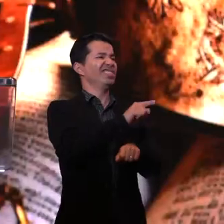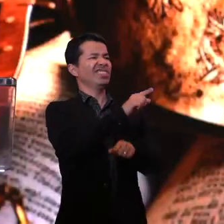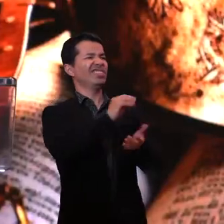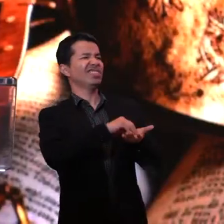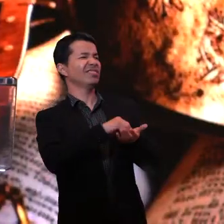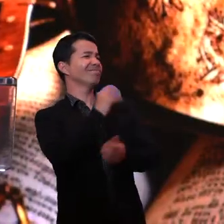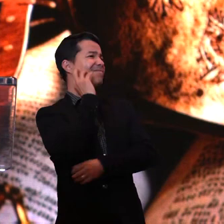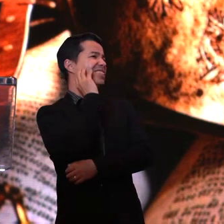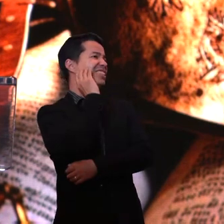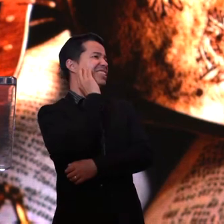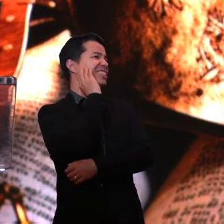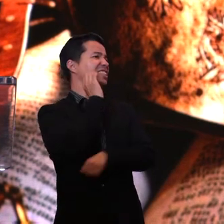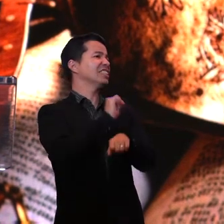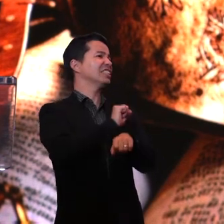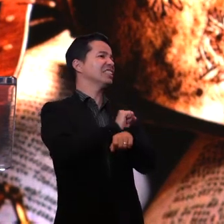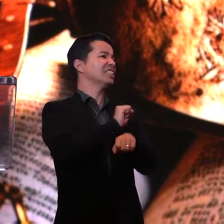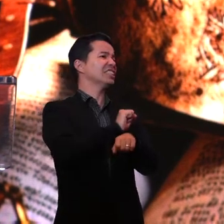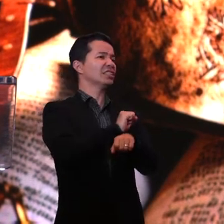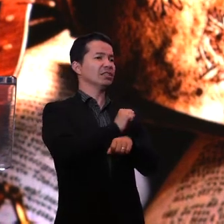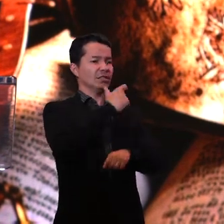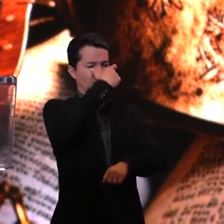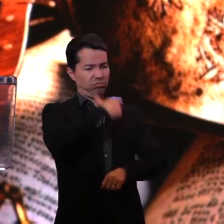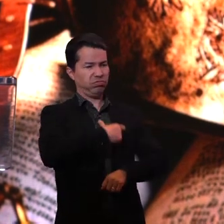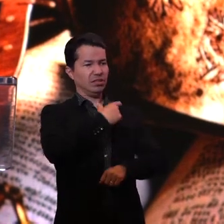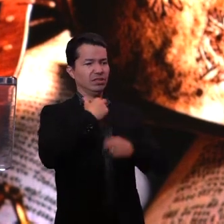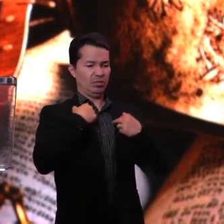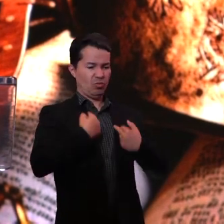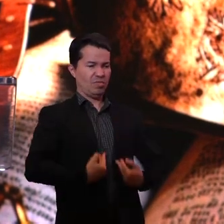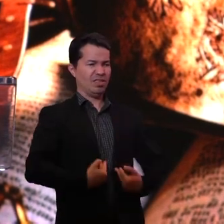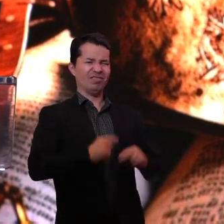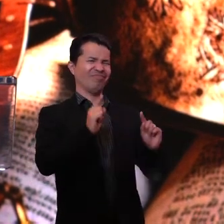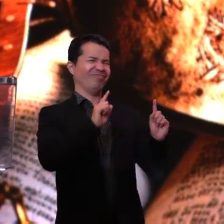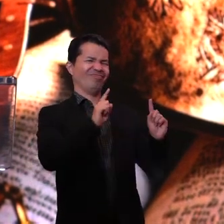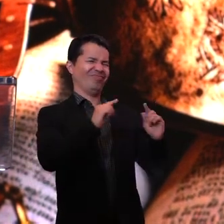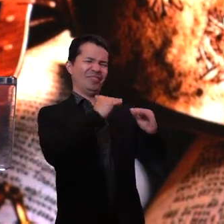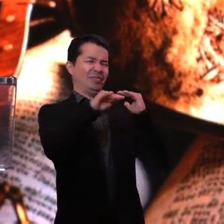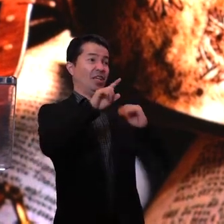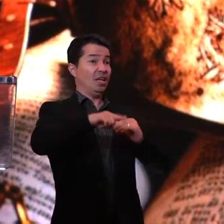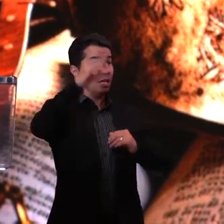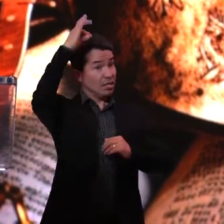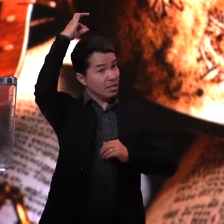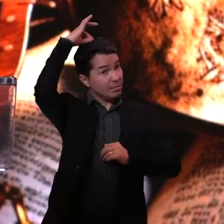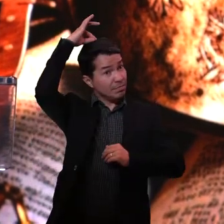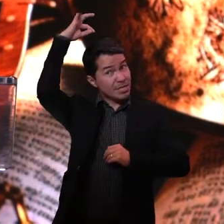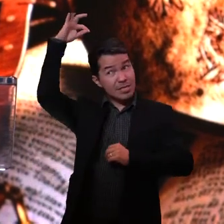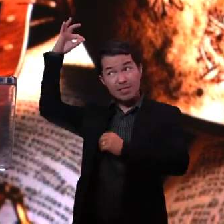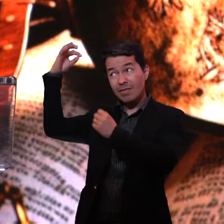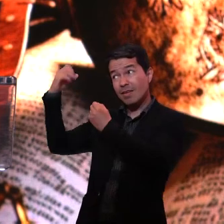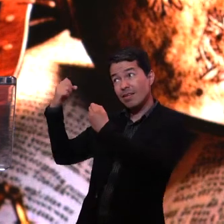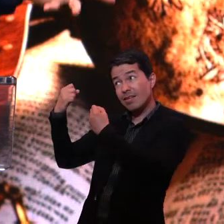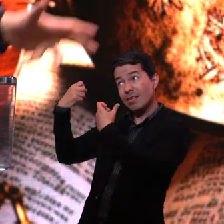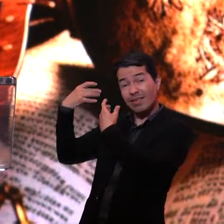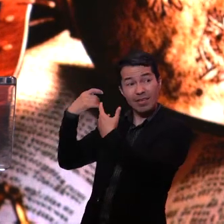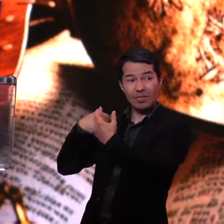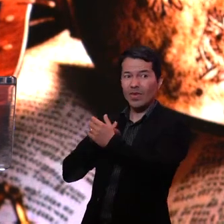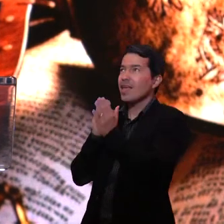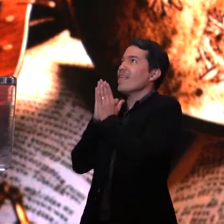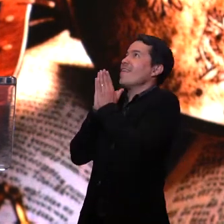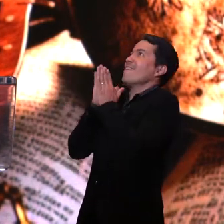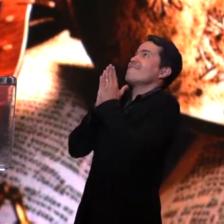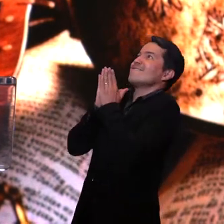gerada pelo Espírito no coração do crente. E a Bíblia, quando fala dessa esperança